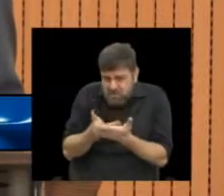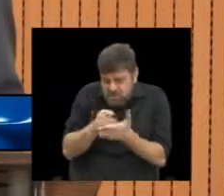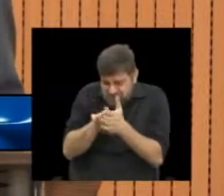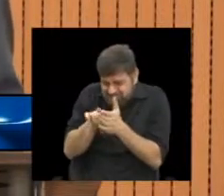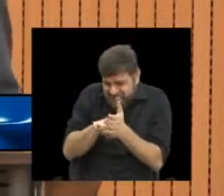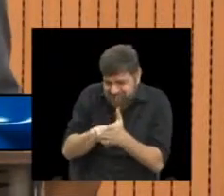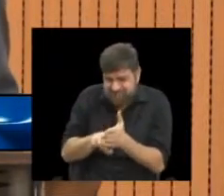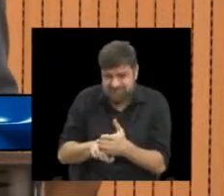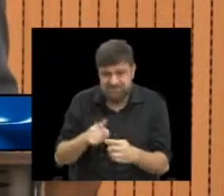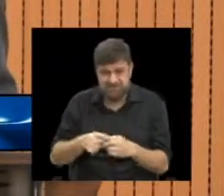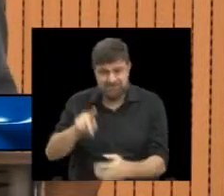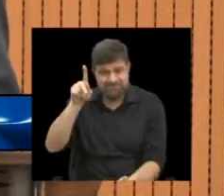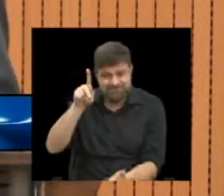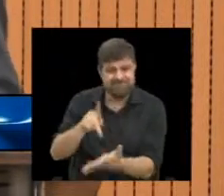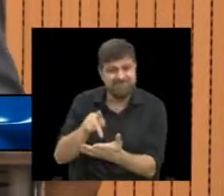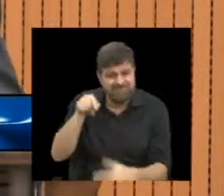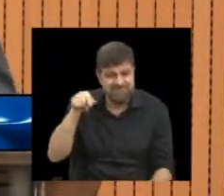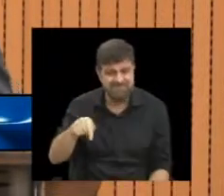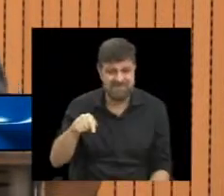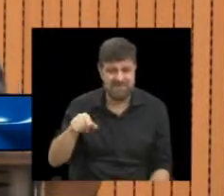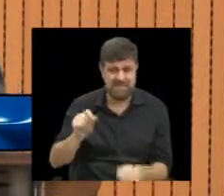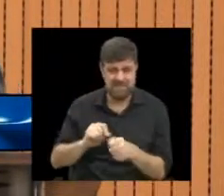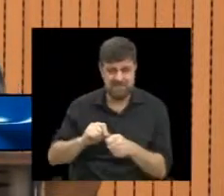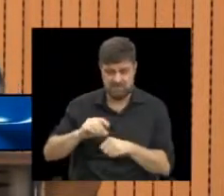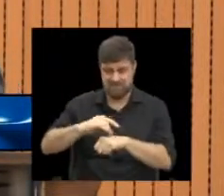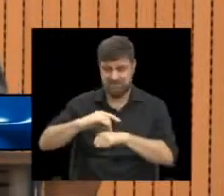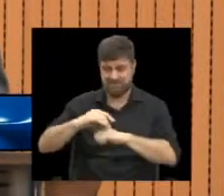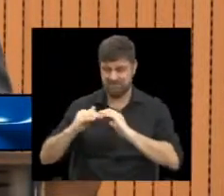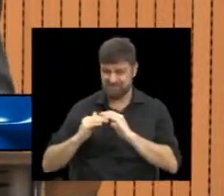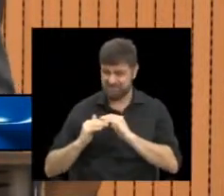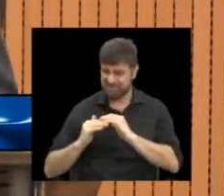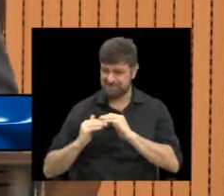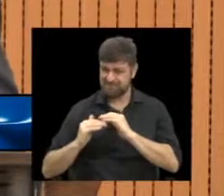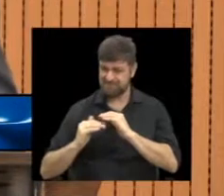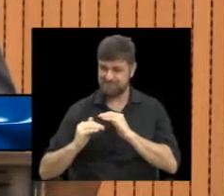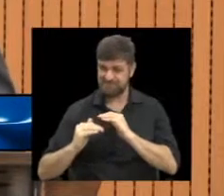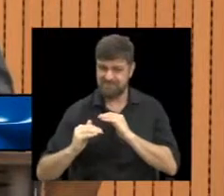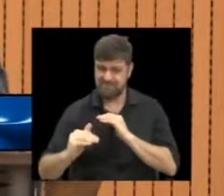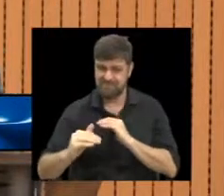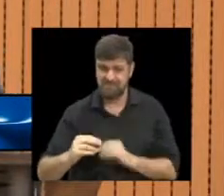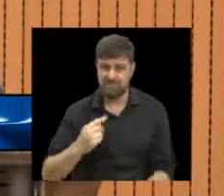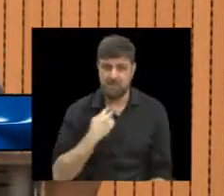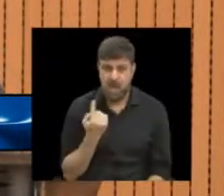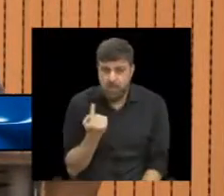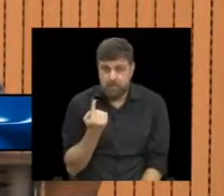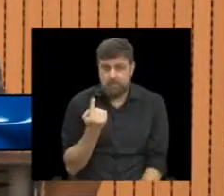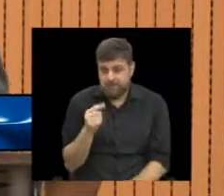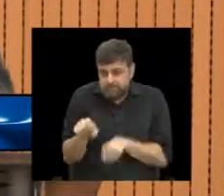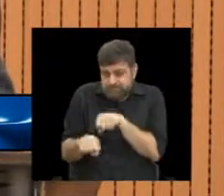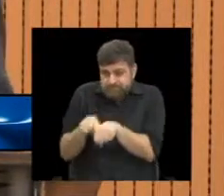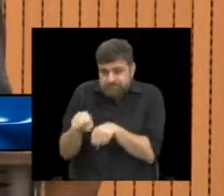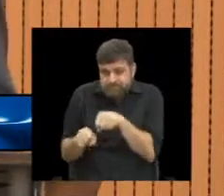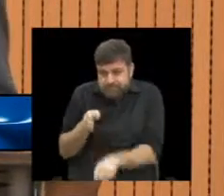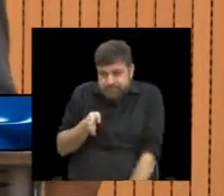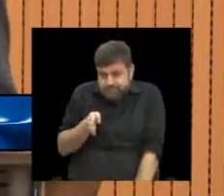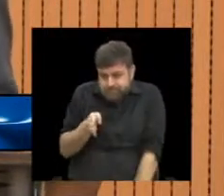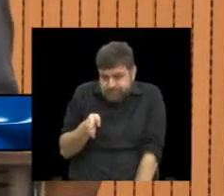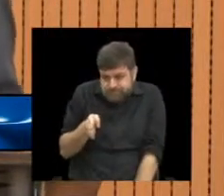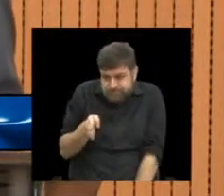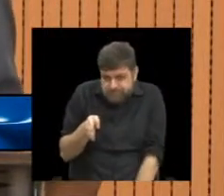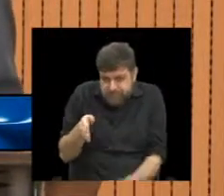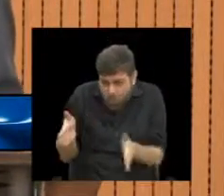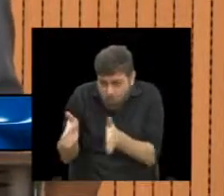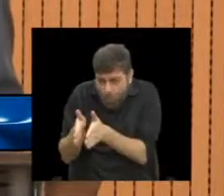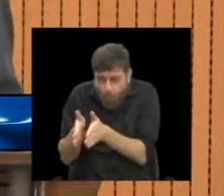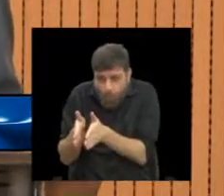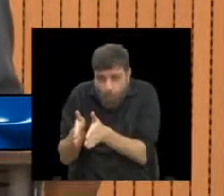porque realmente, se colocar 3 metros de um lado e 3 metros do outro, só passa uma bicicleta. Então,